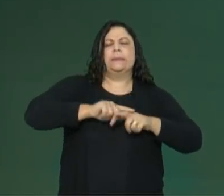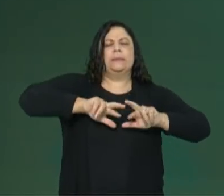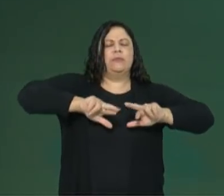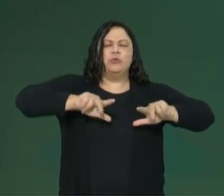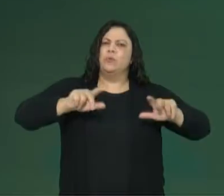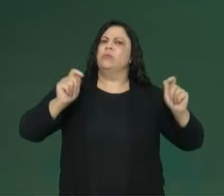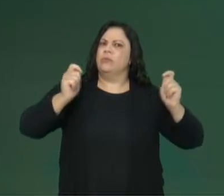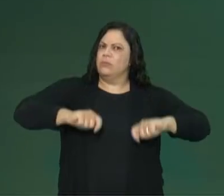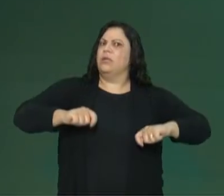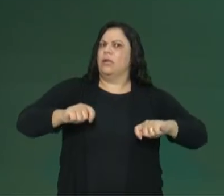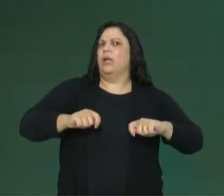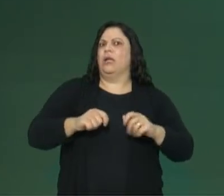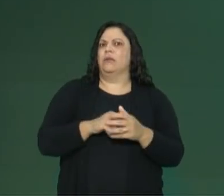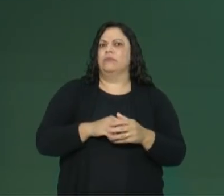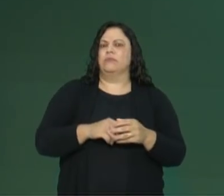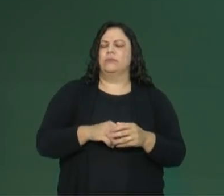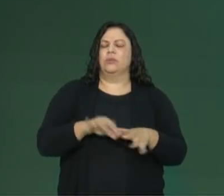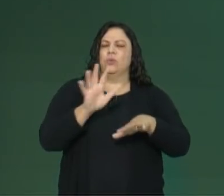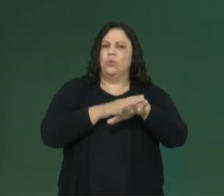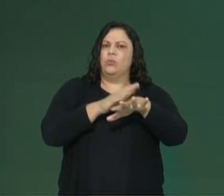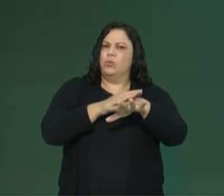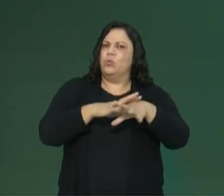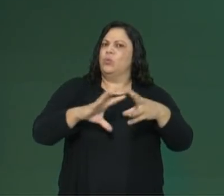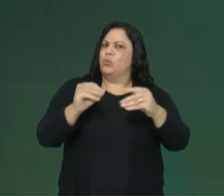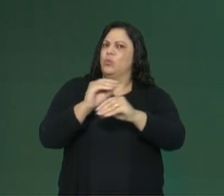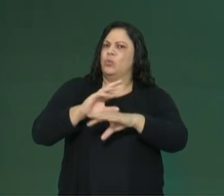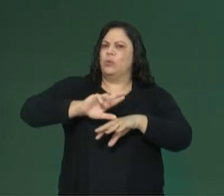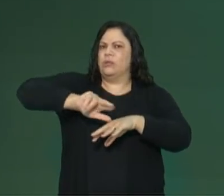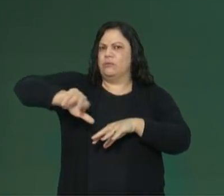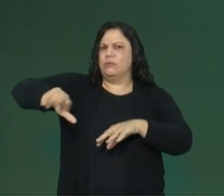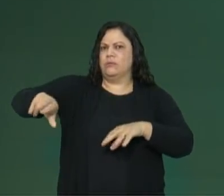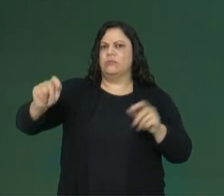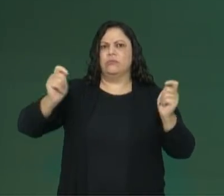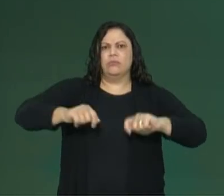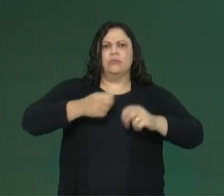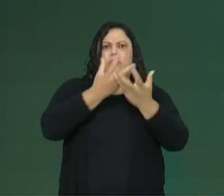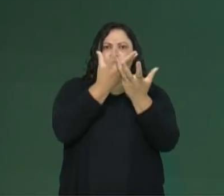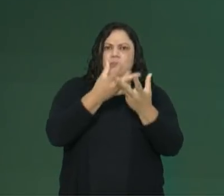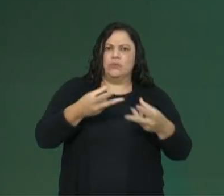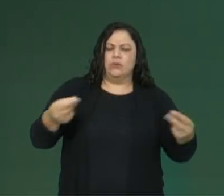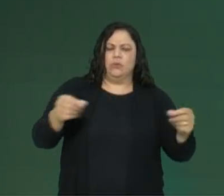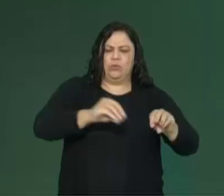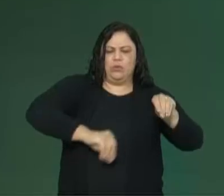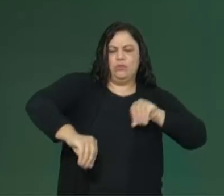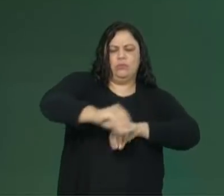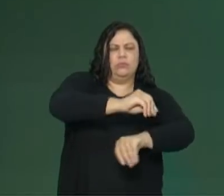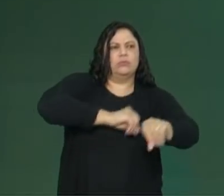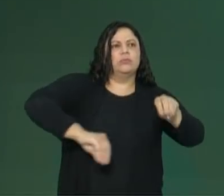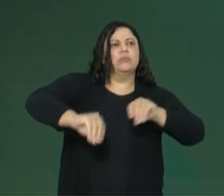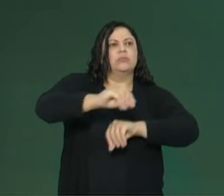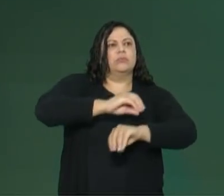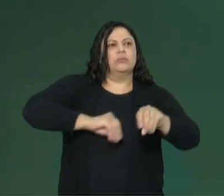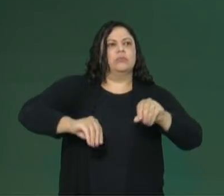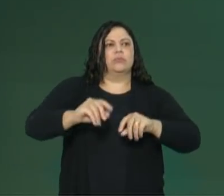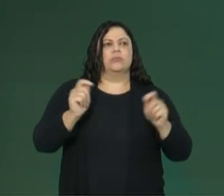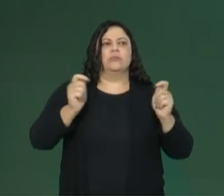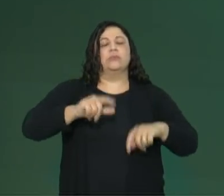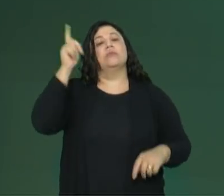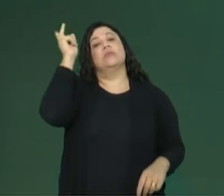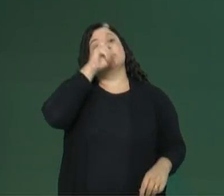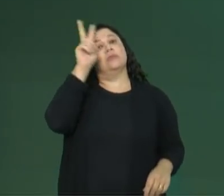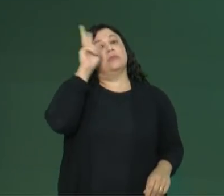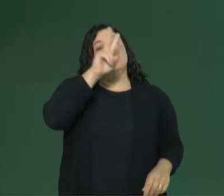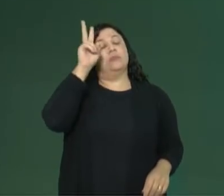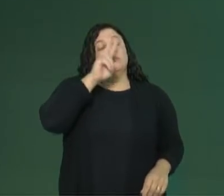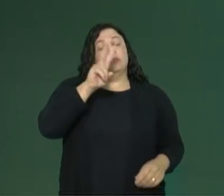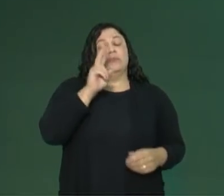artrose e vários outros. Também indicam qualidade, mas de qualidade do solo principalmente. Lembre-se da